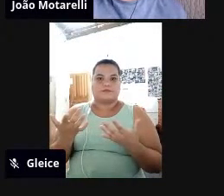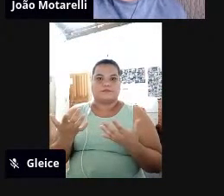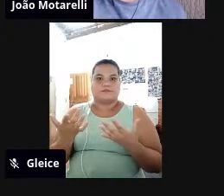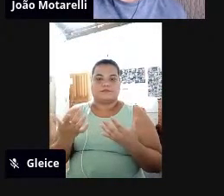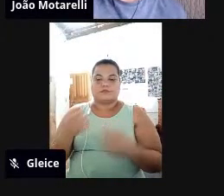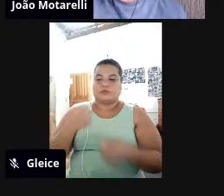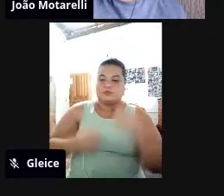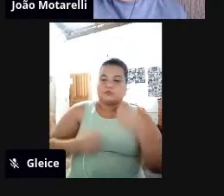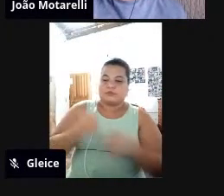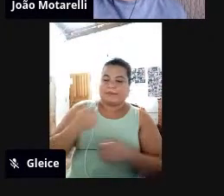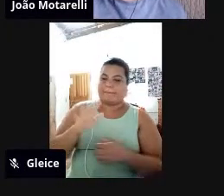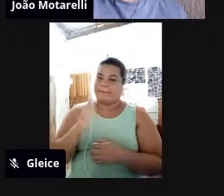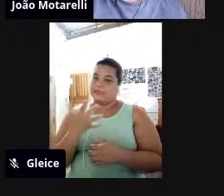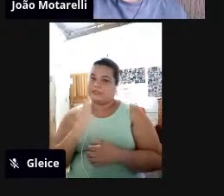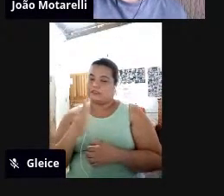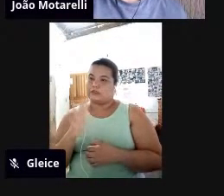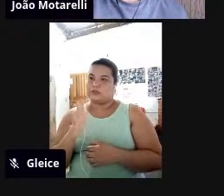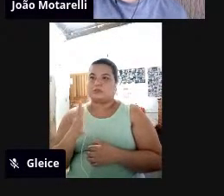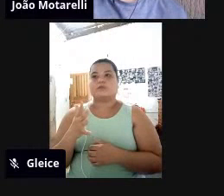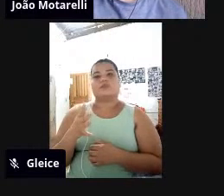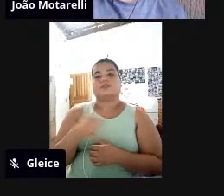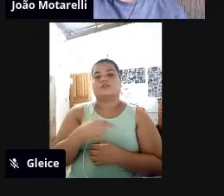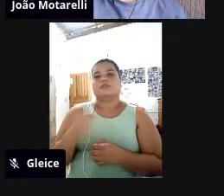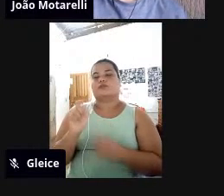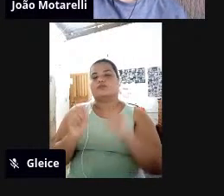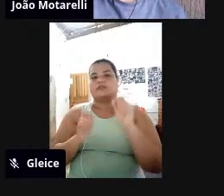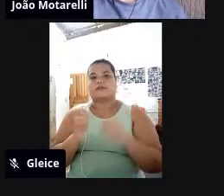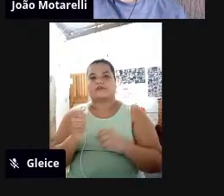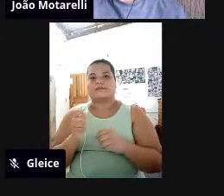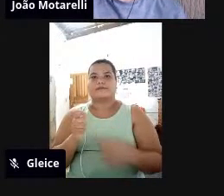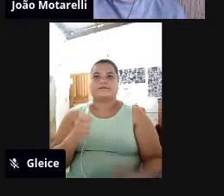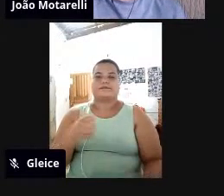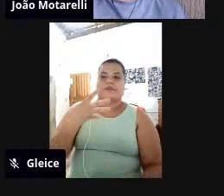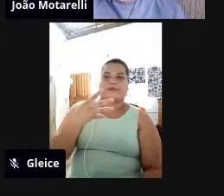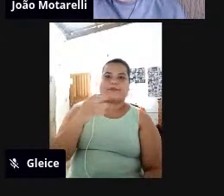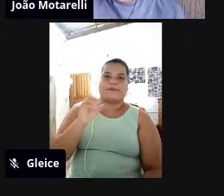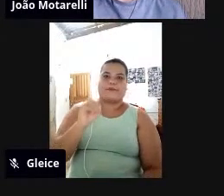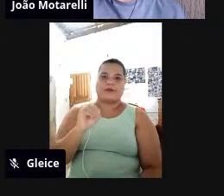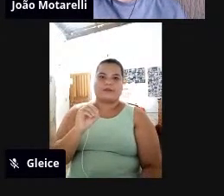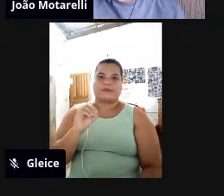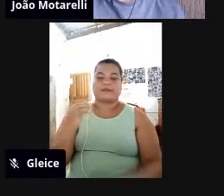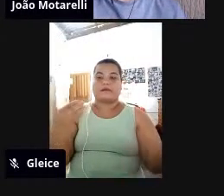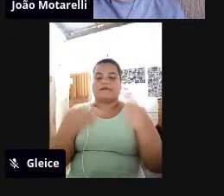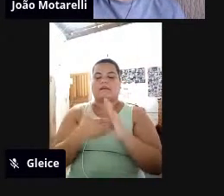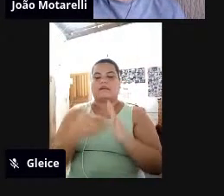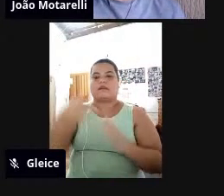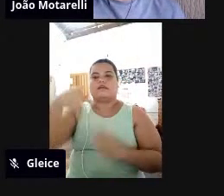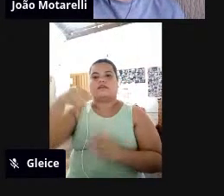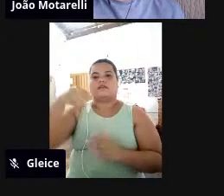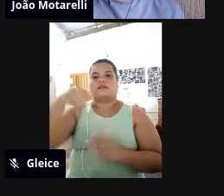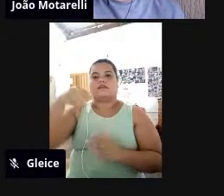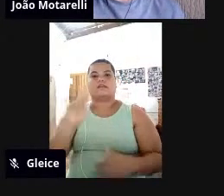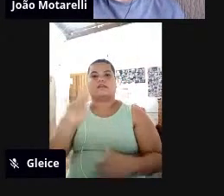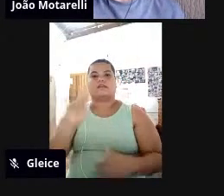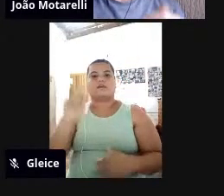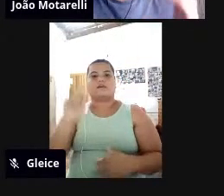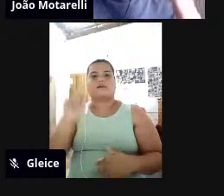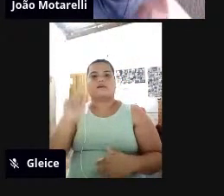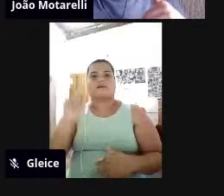médio semanal que pode variar entre 40, 50 até 70 quilômetros por semana de